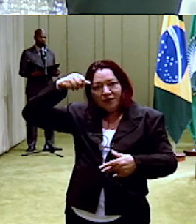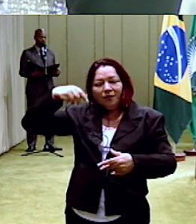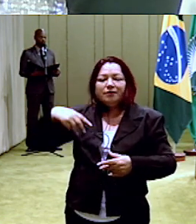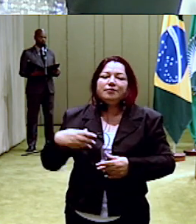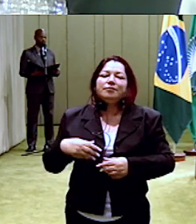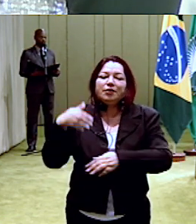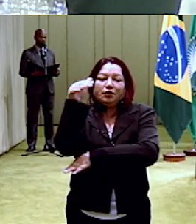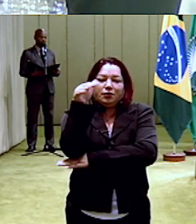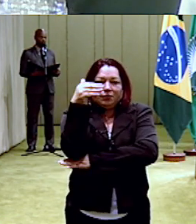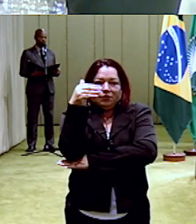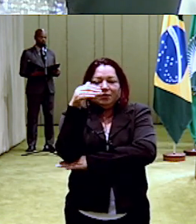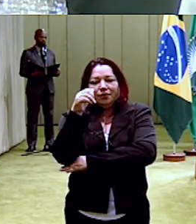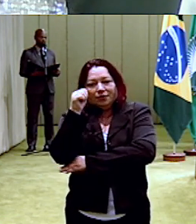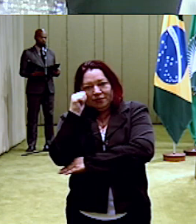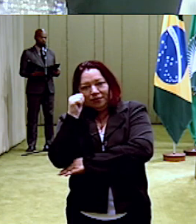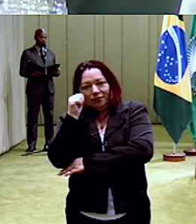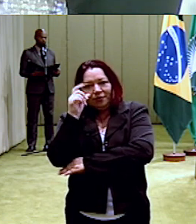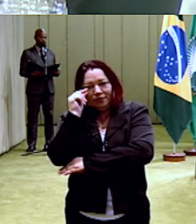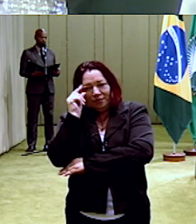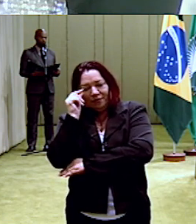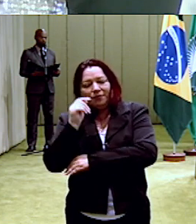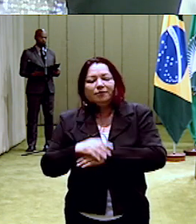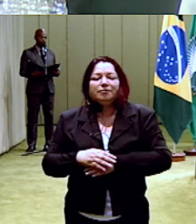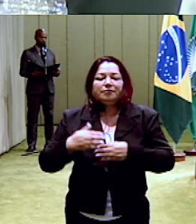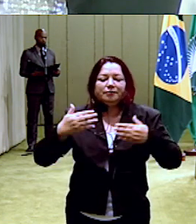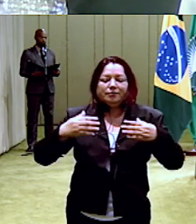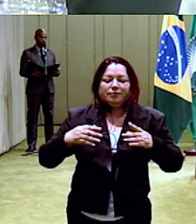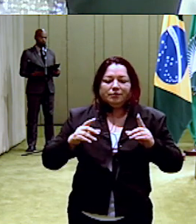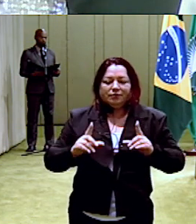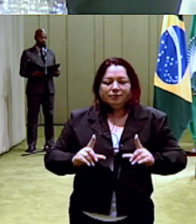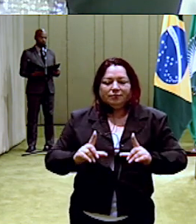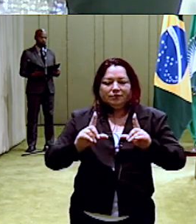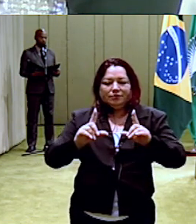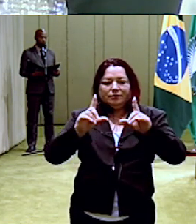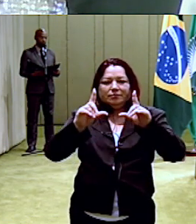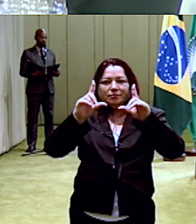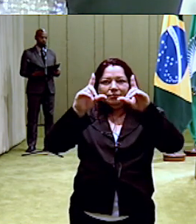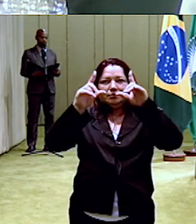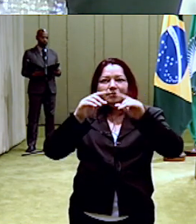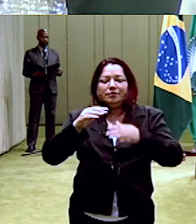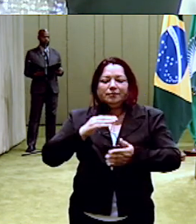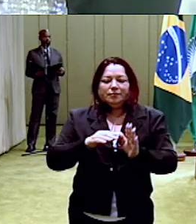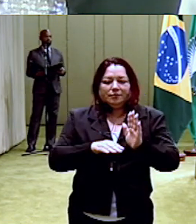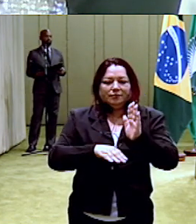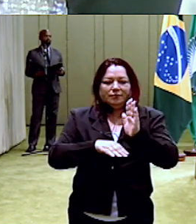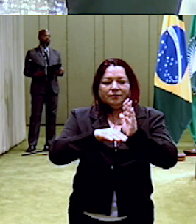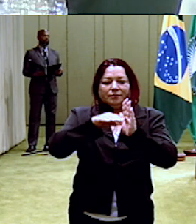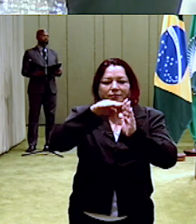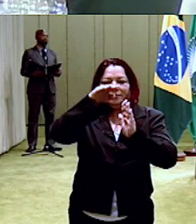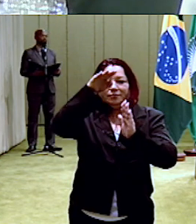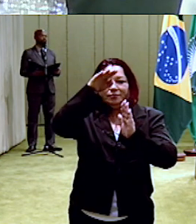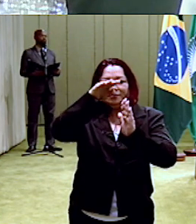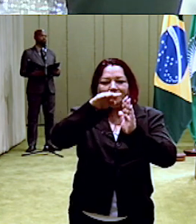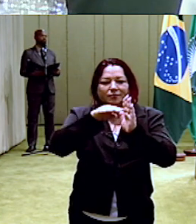hotéis, e em todos os andares, em frente ao elevador, tinha essa mensagem. A primeira vez que eu vejo essa mensagem em